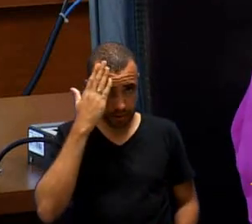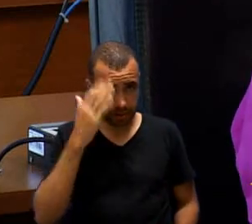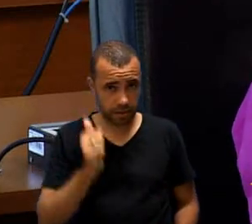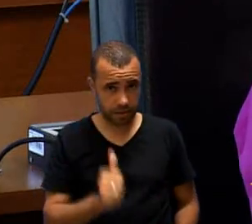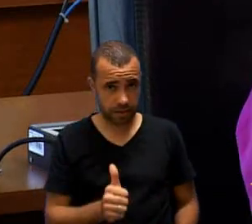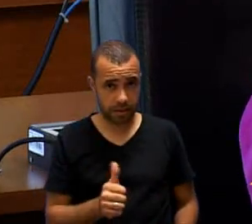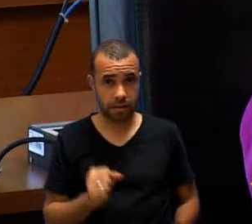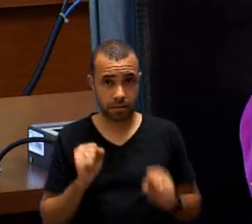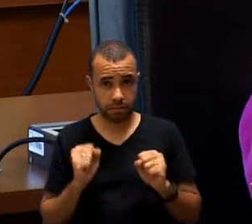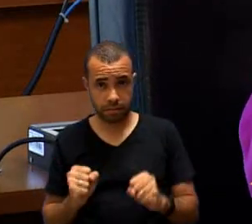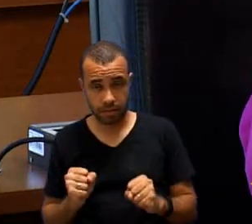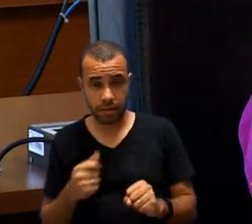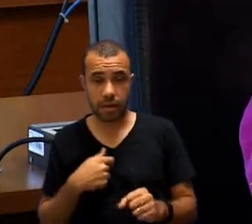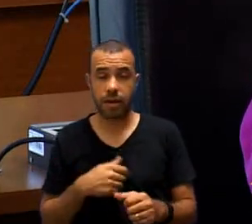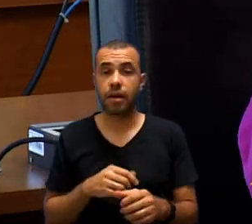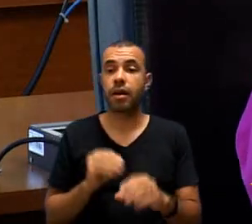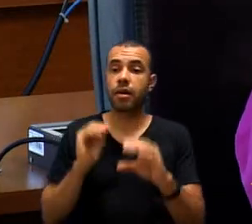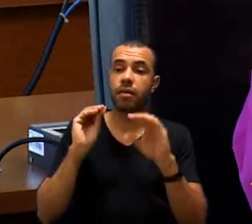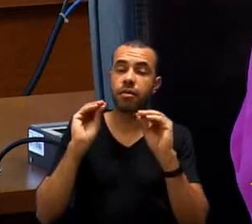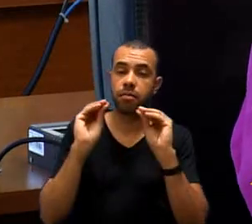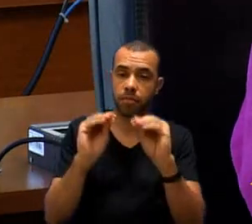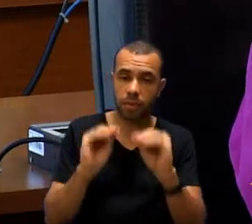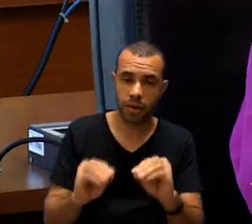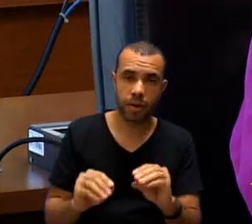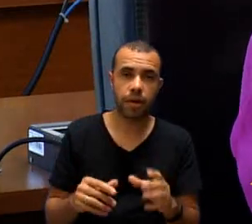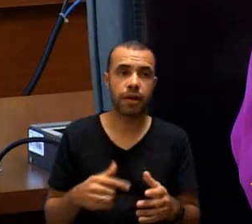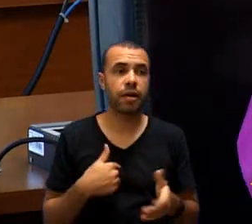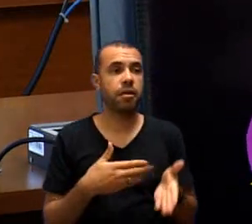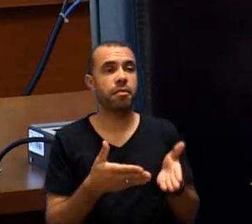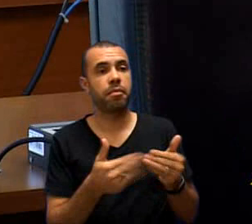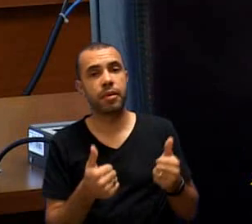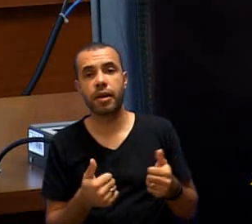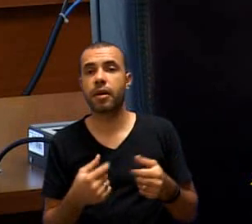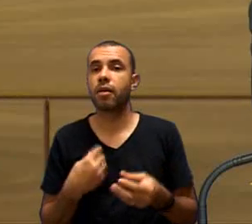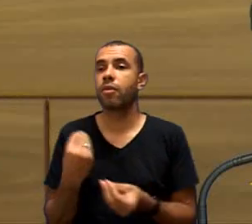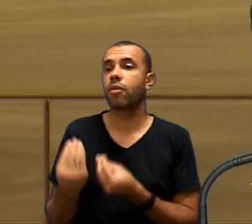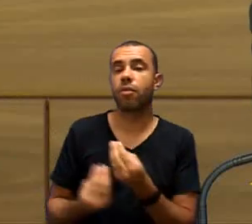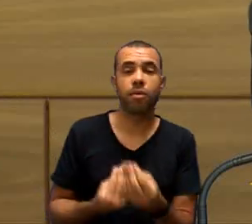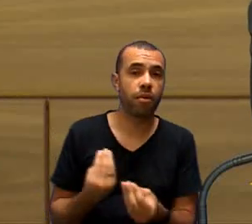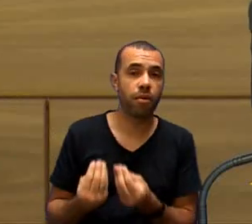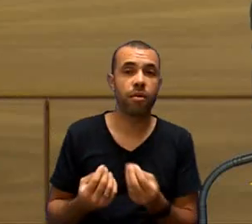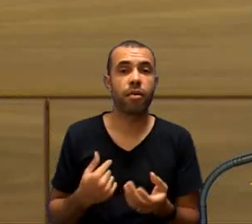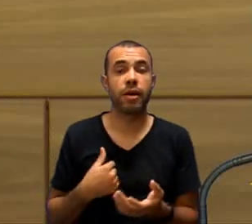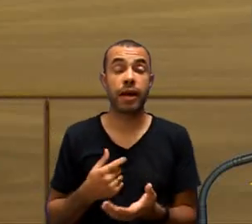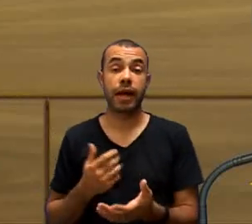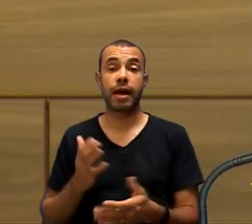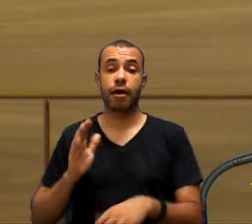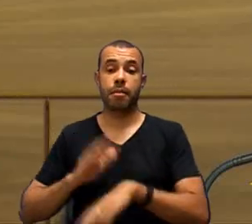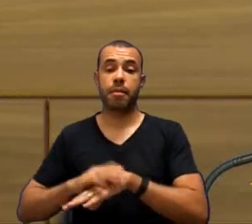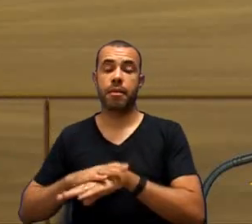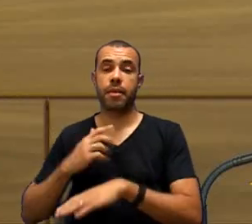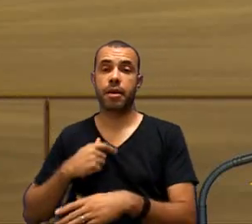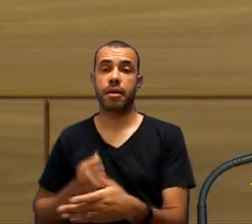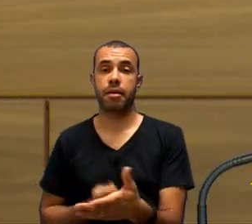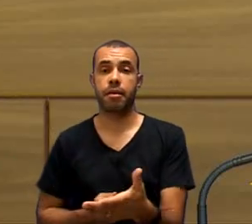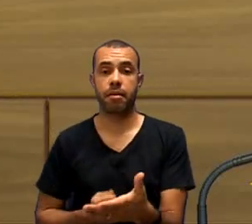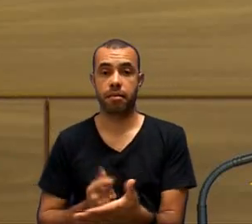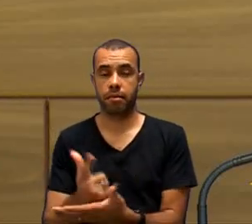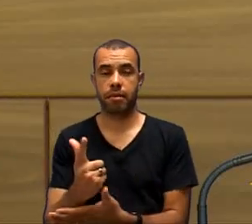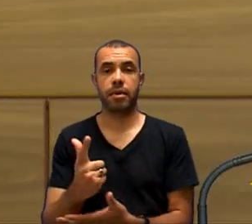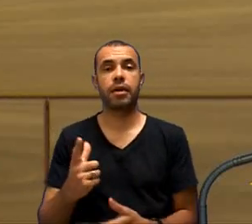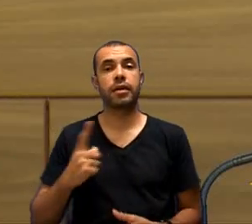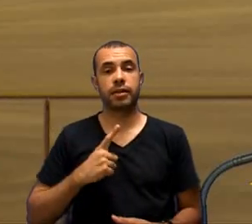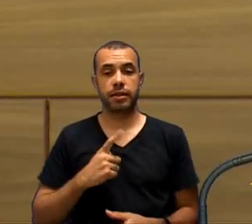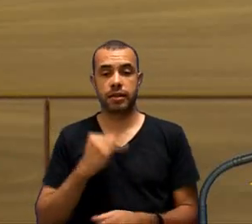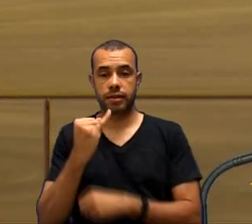posso pedir, eu tenho que me inscrever, como que eu faço eu como consumidora? Como consumidora, é só entrar no site